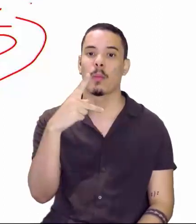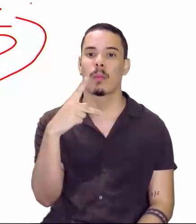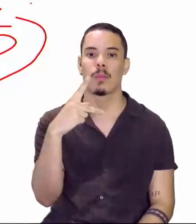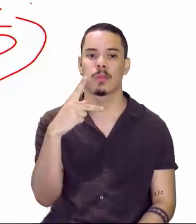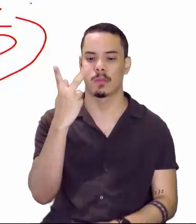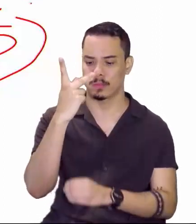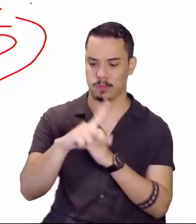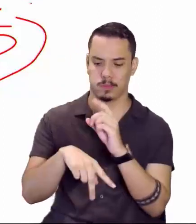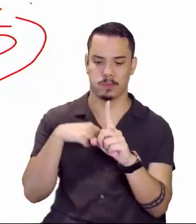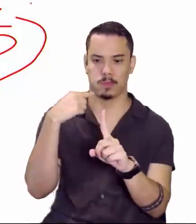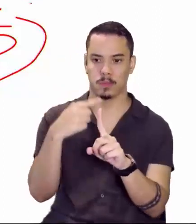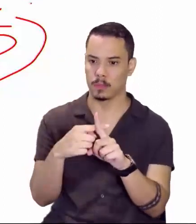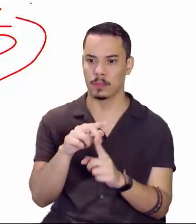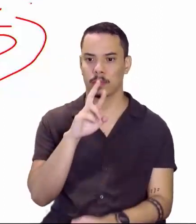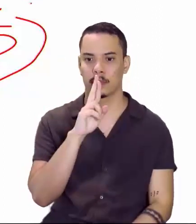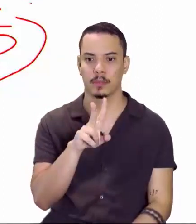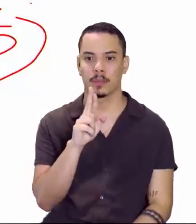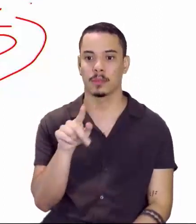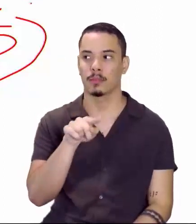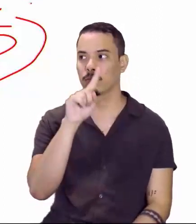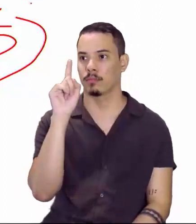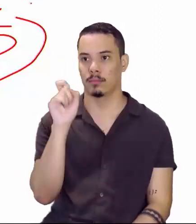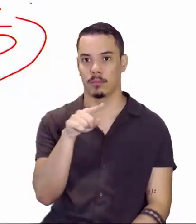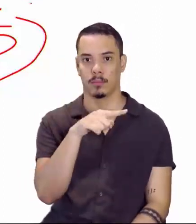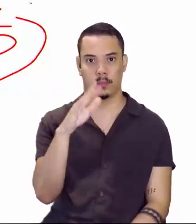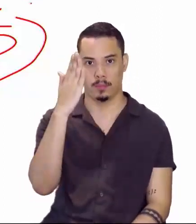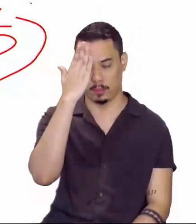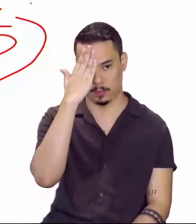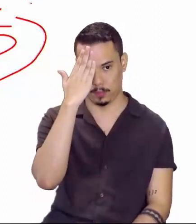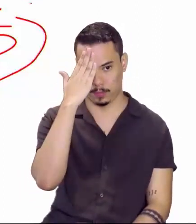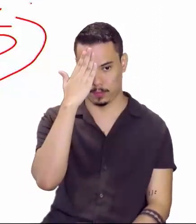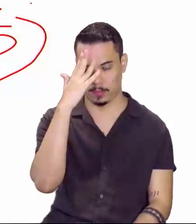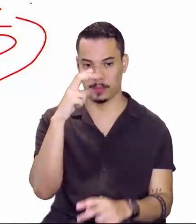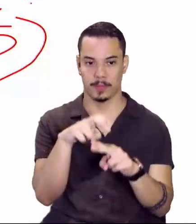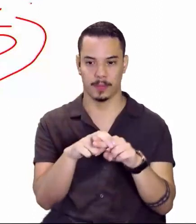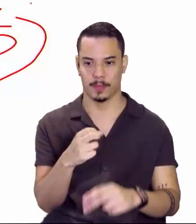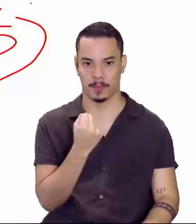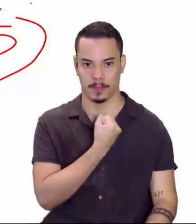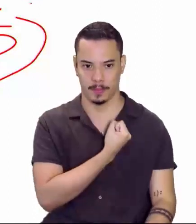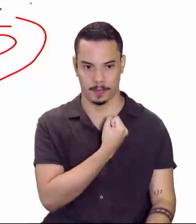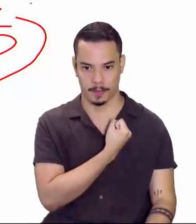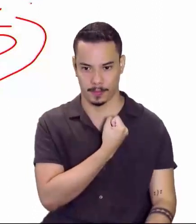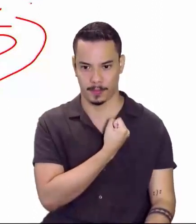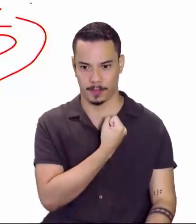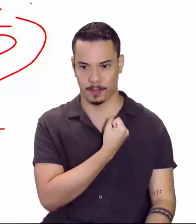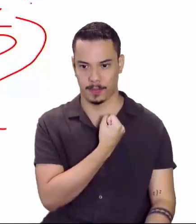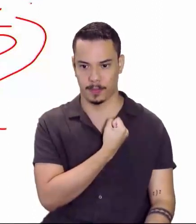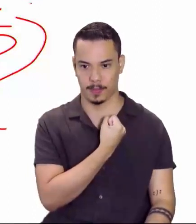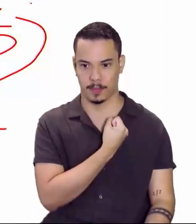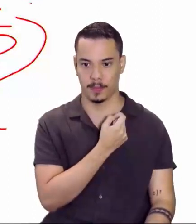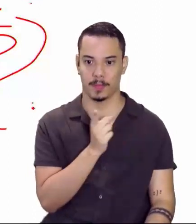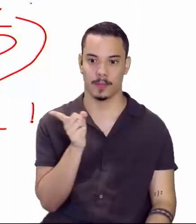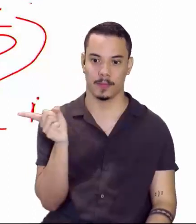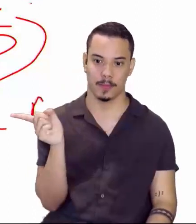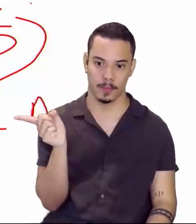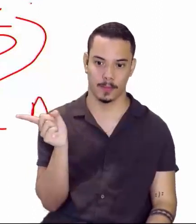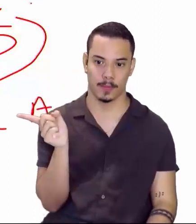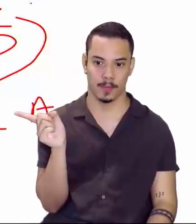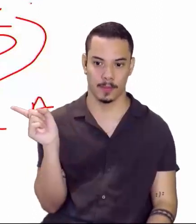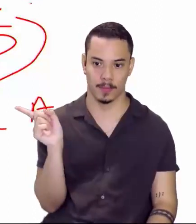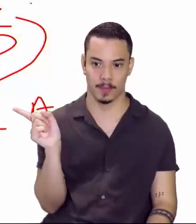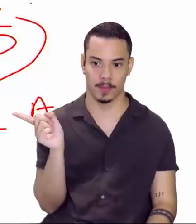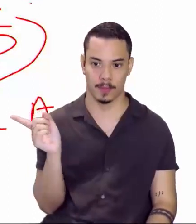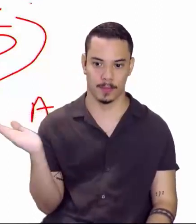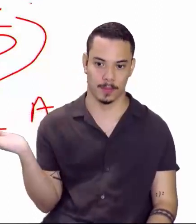neutro. Não é no... E aí, o número de nêutrons é igual